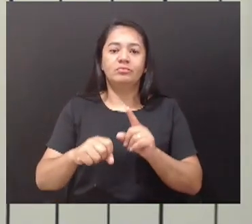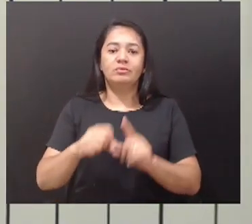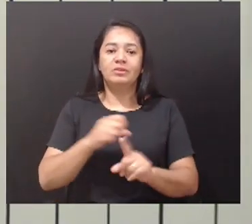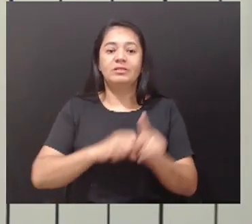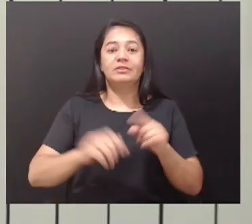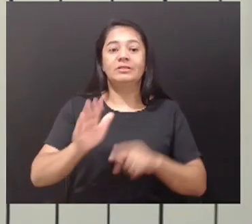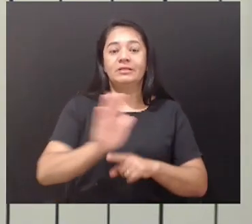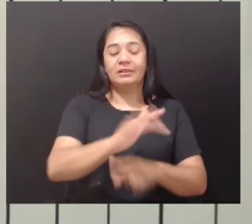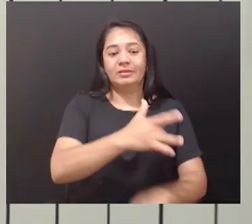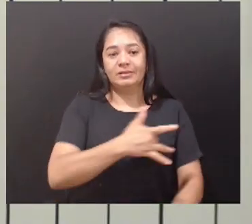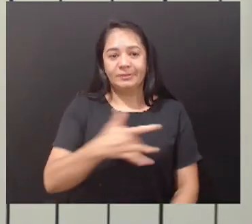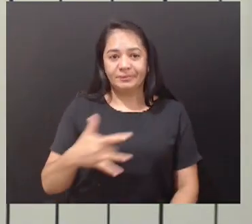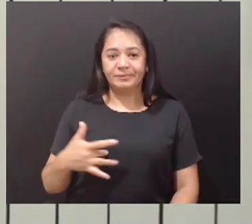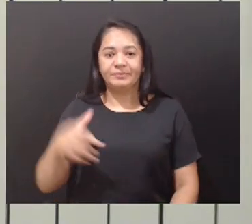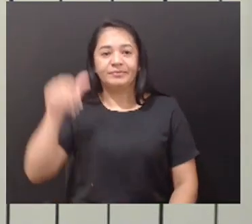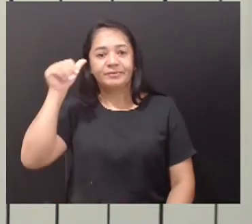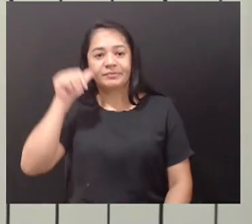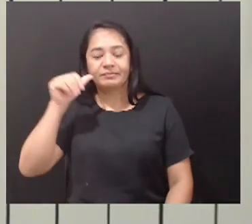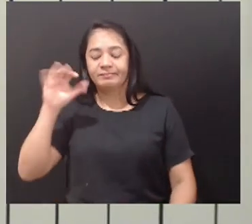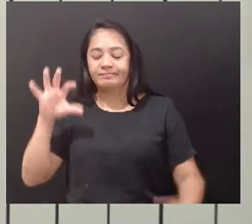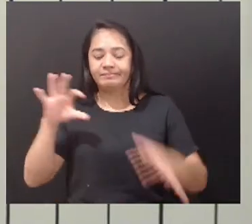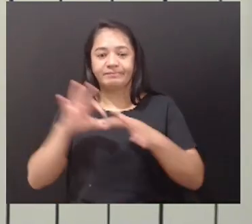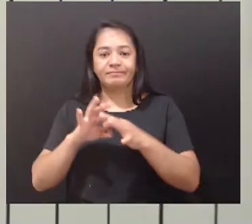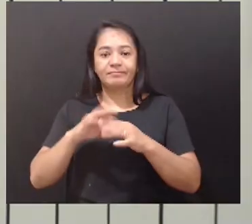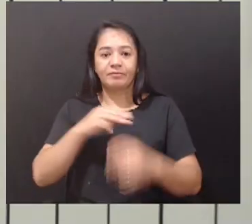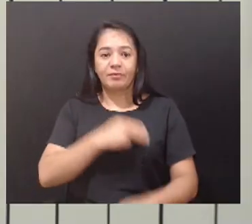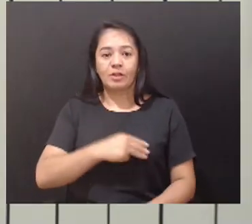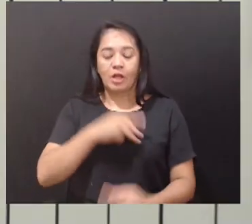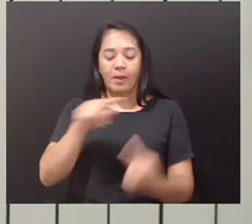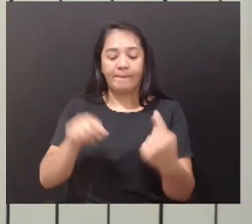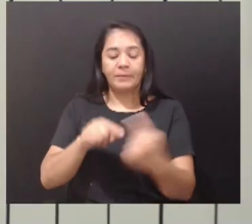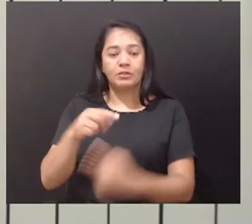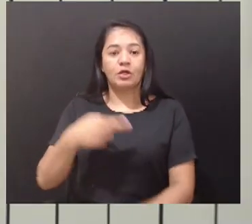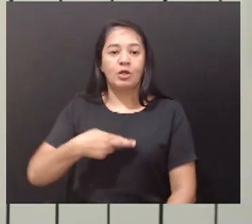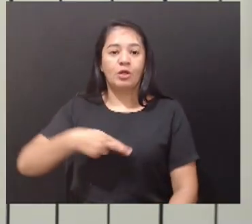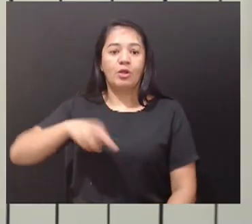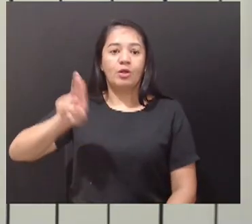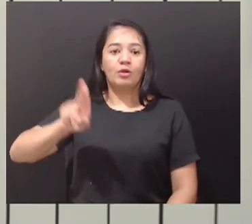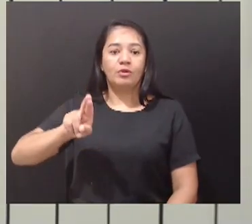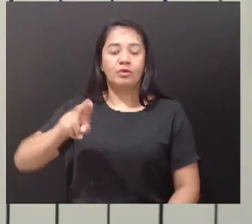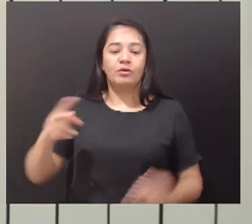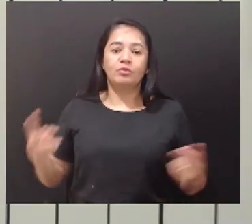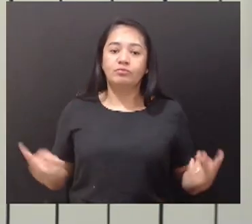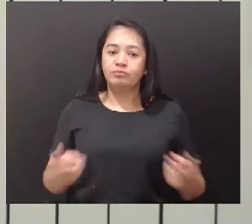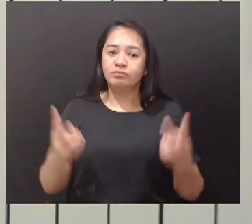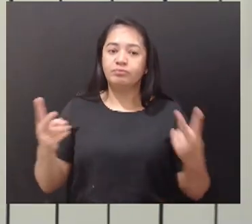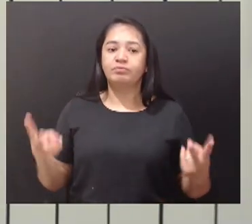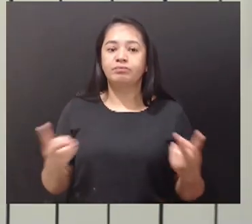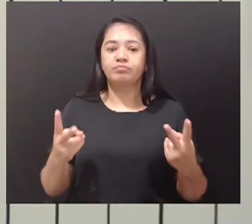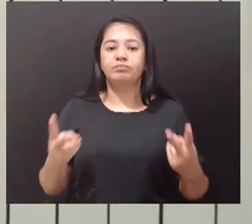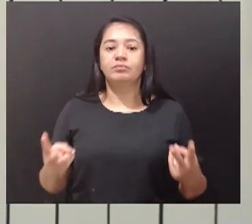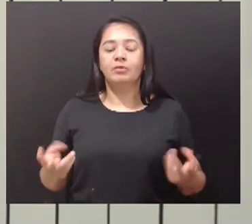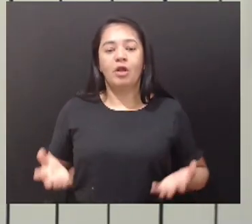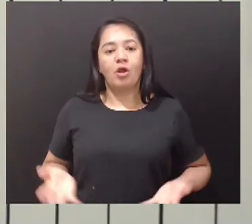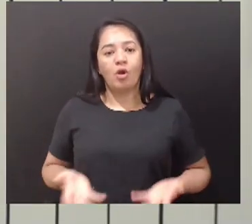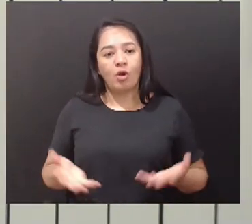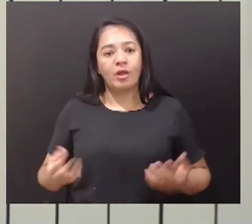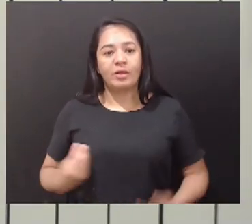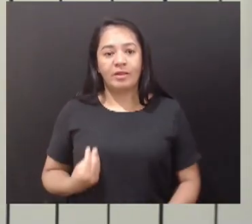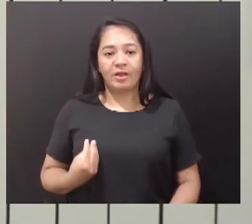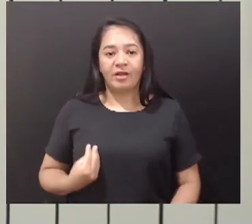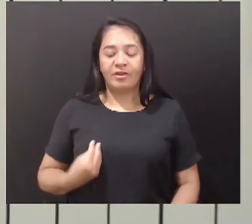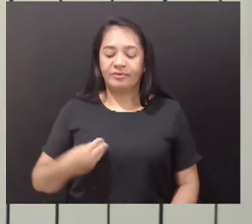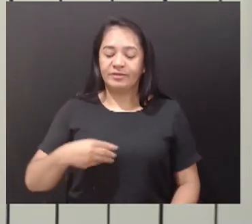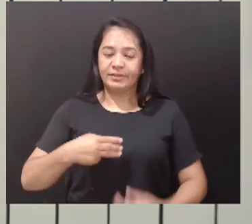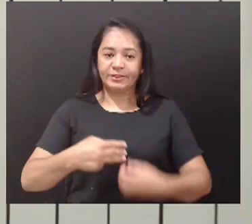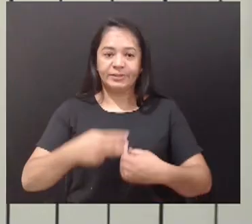e a mulheres ligadas a missões religiosas de valorização e preservação da vida no município de Campinas.